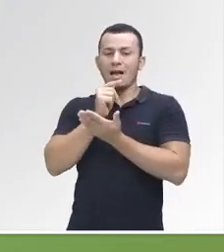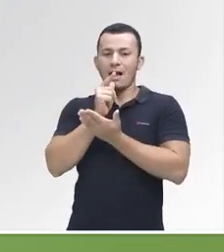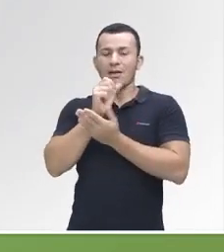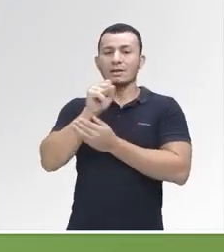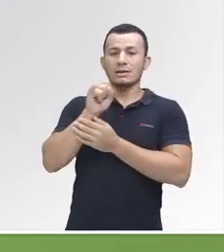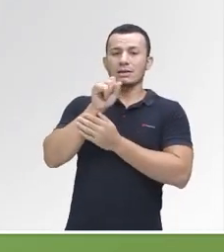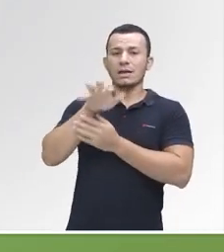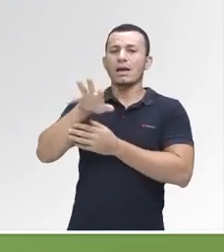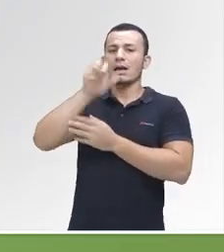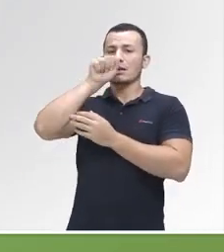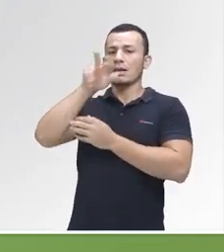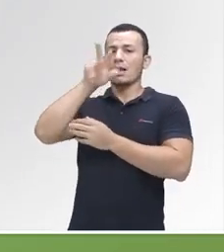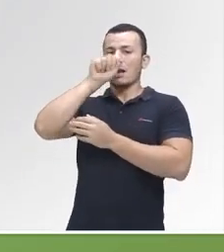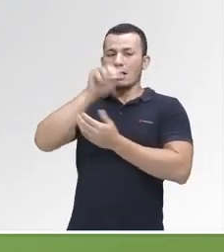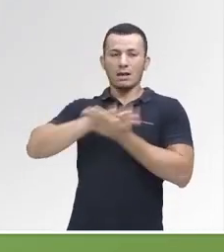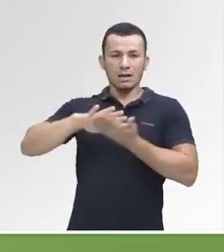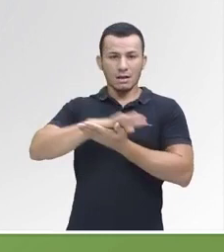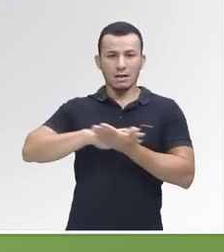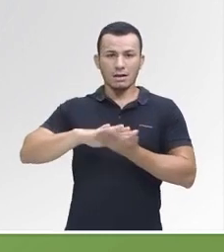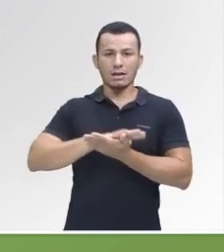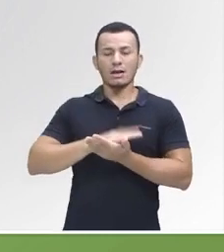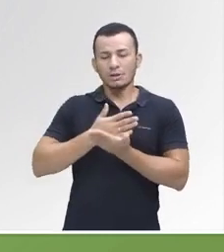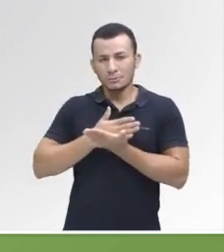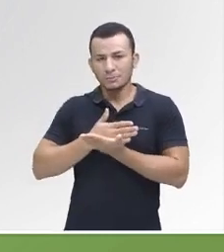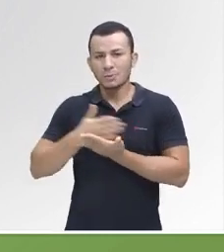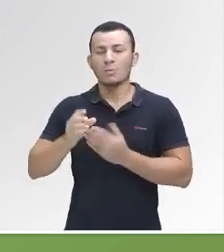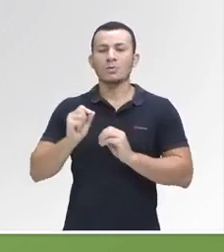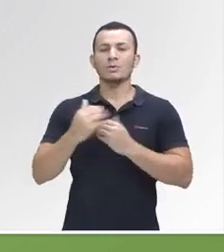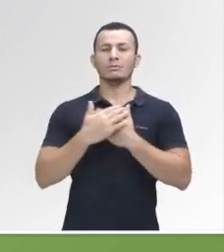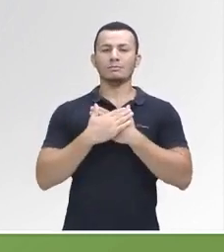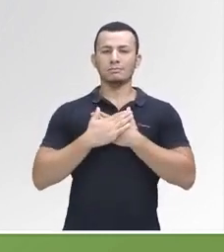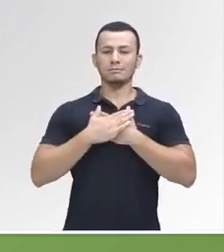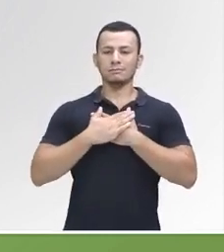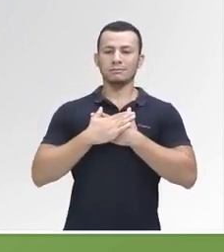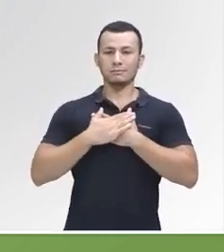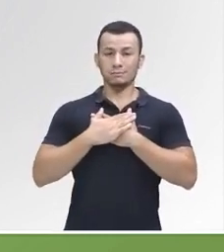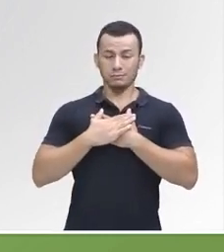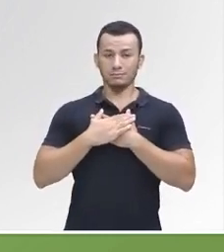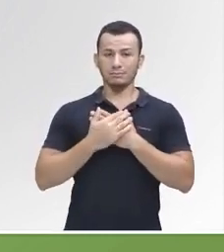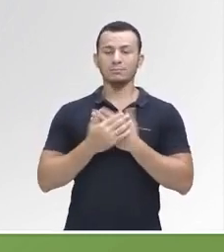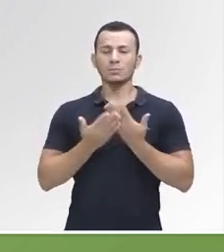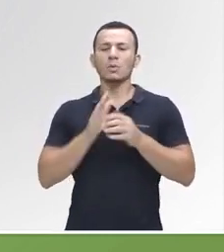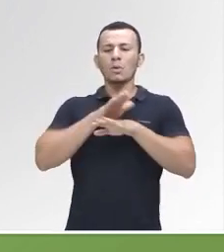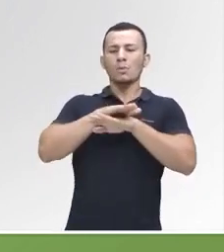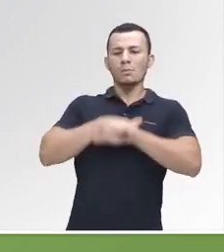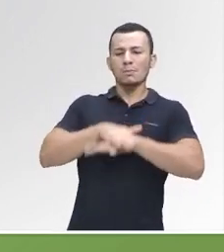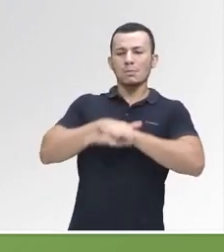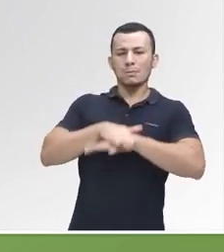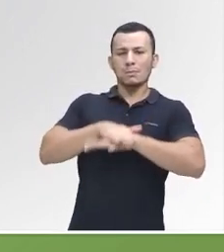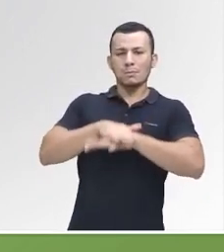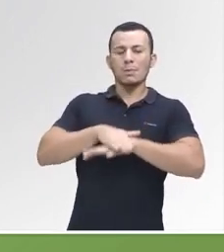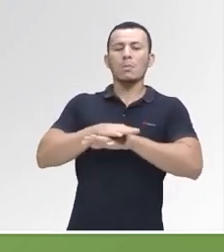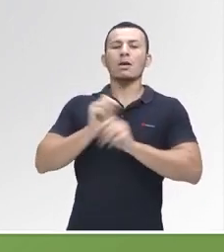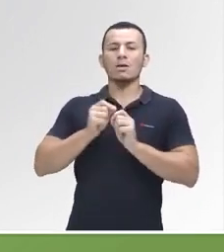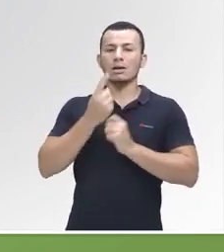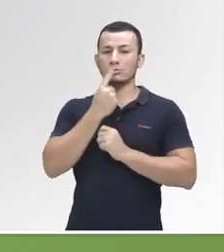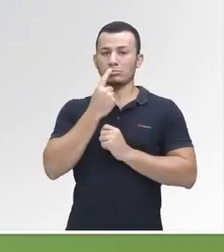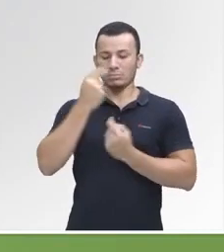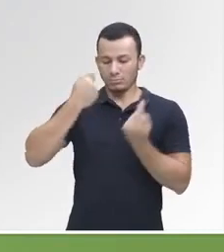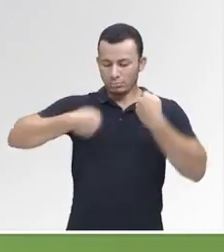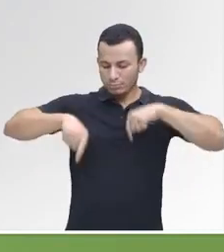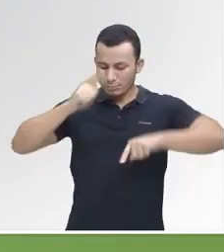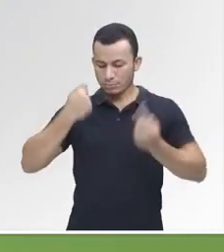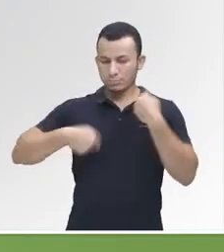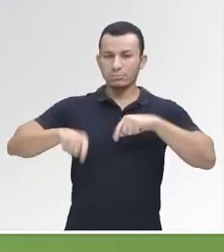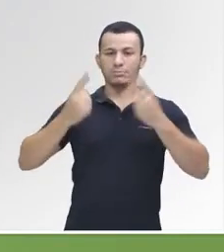respirando, é muito importante iniciar a massagem cardíaca para manter o sangue circulando no corpo e aumentar